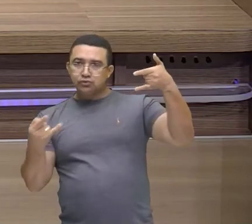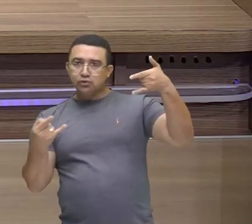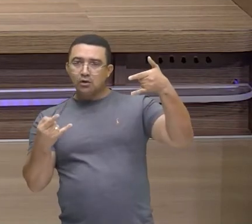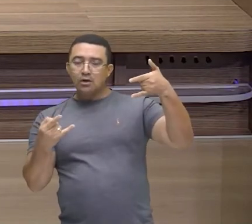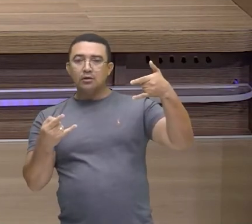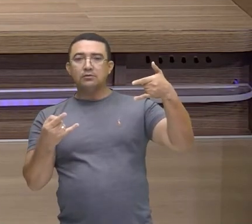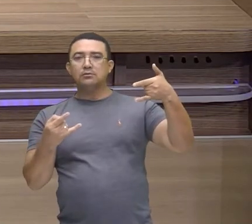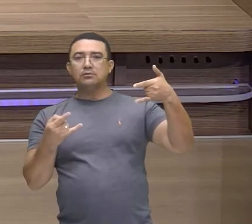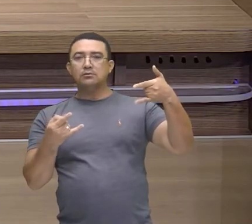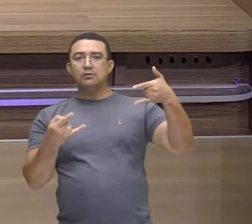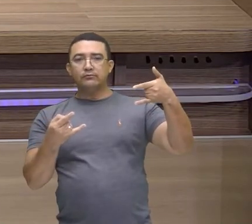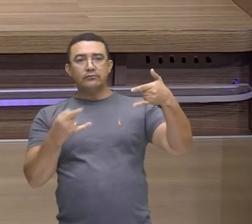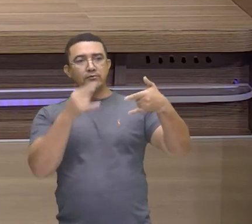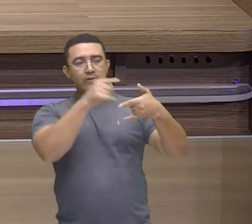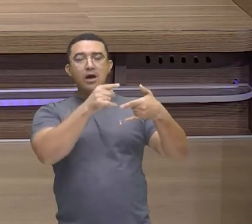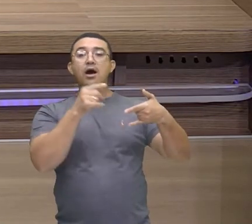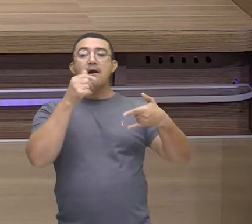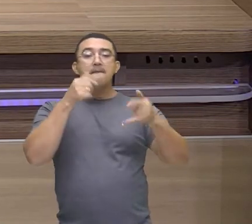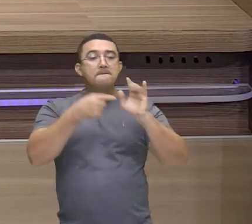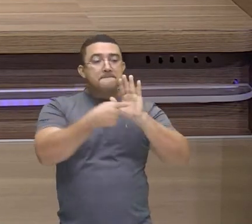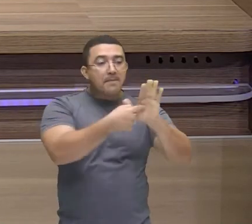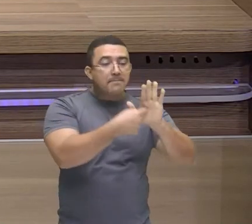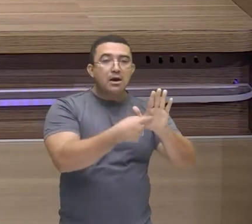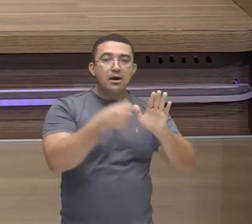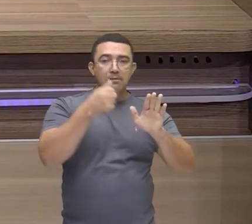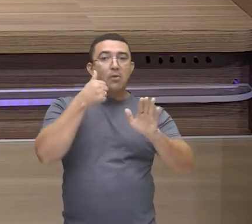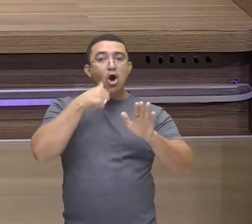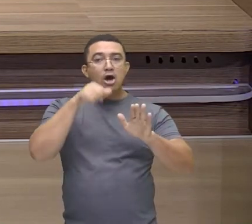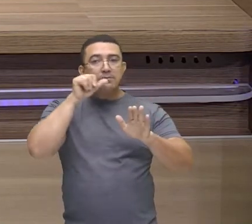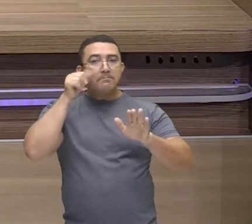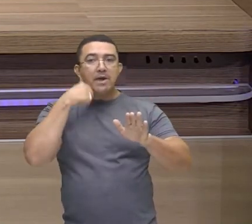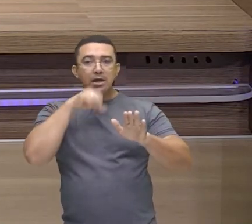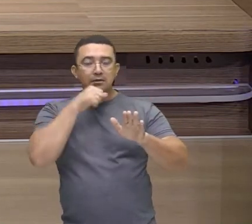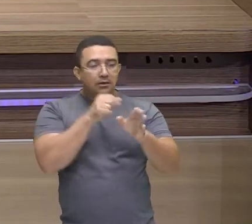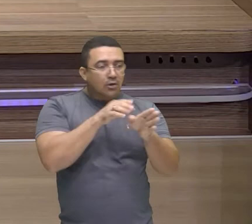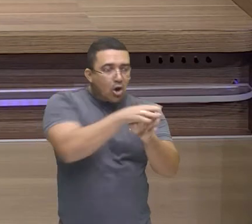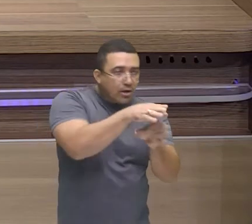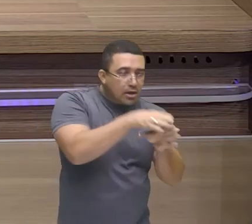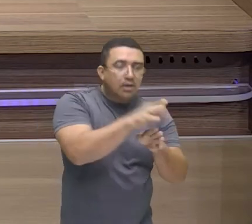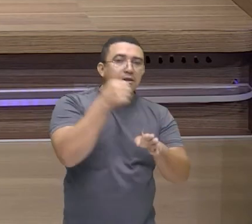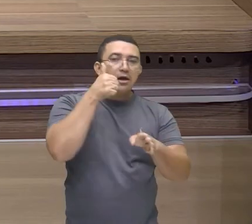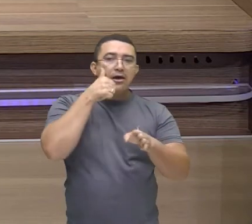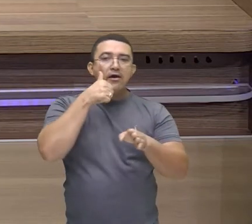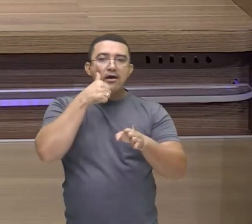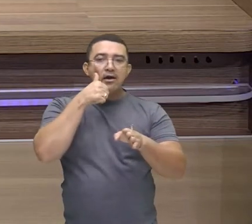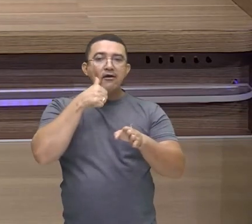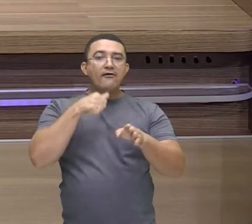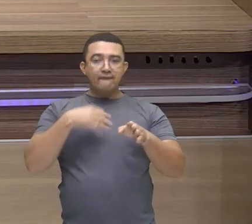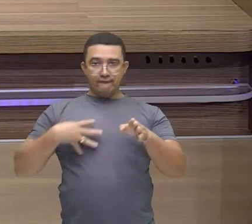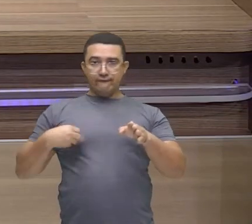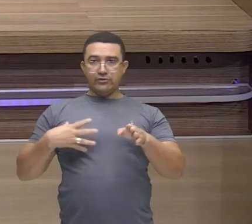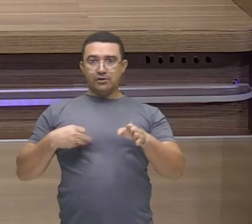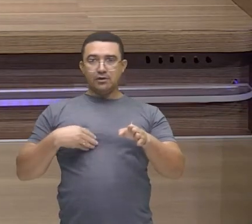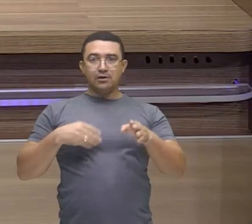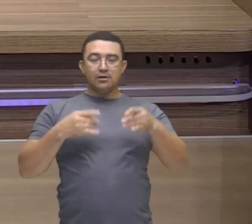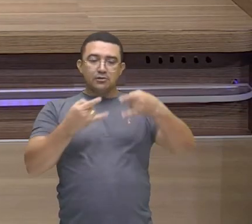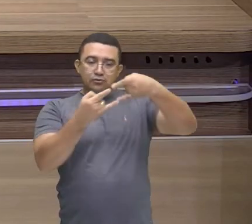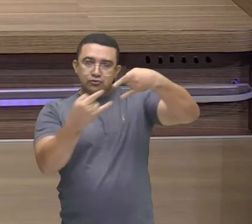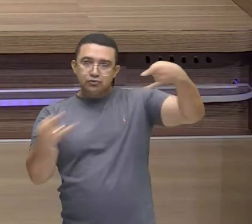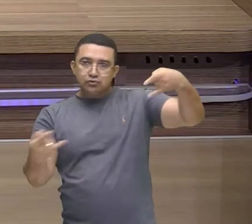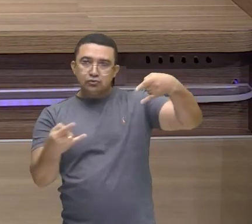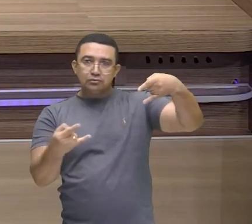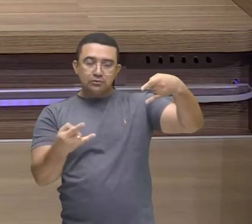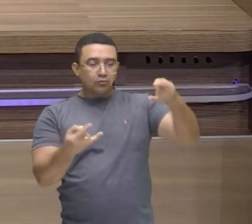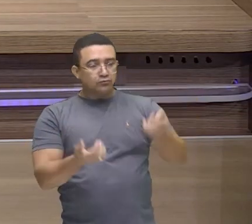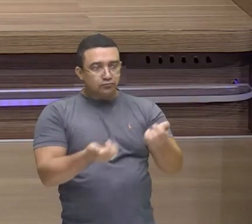funciona. A mamãe mostra como bota o absorvente, compra o absorvente e dá para a filha. Então, uma prática, né? 5